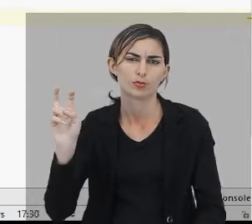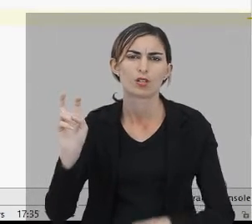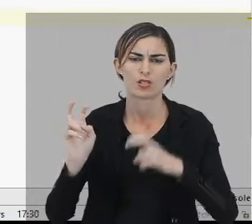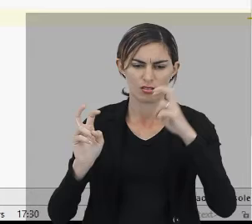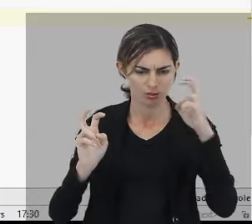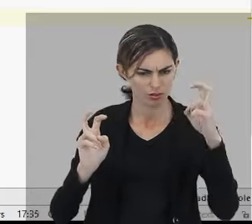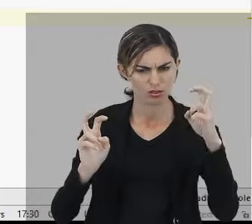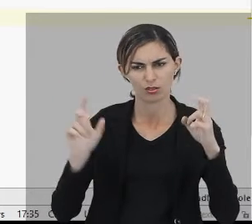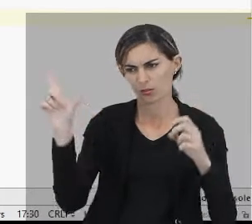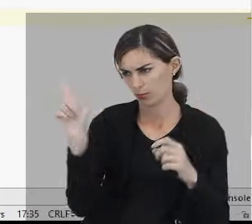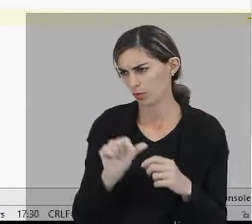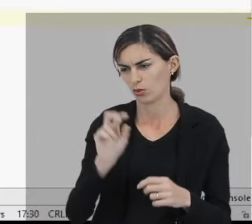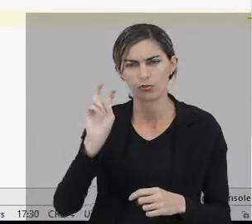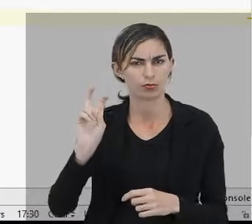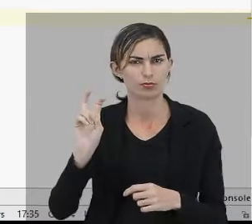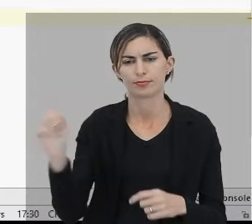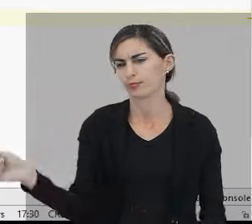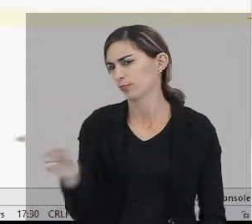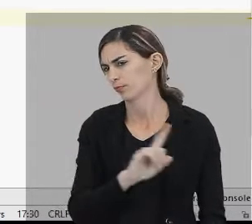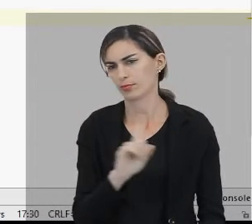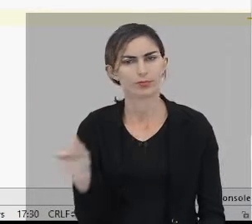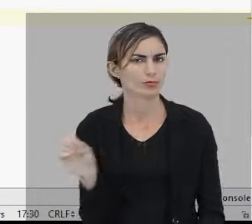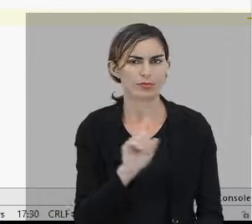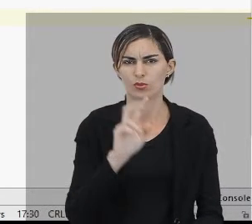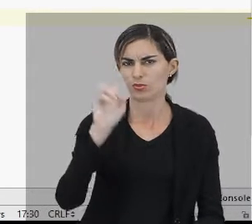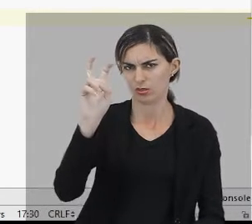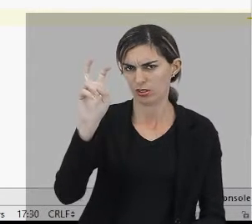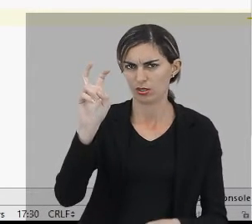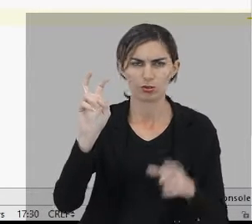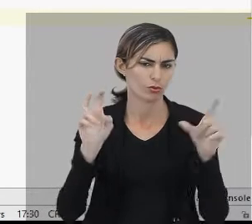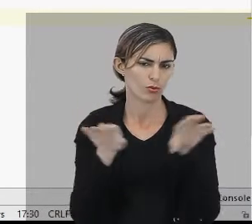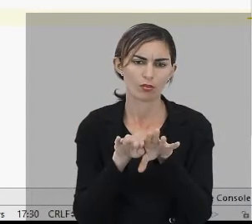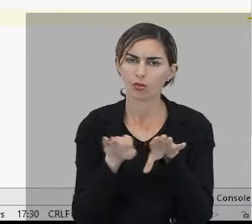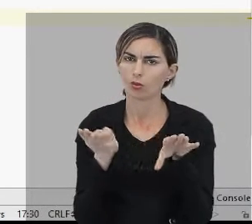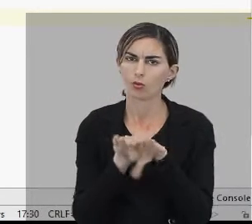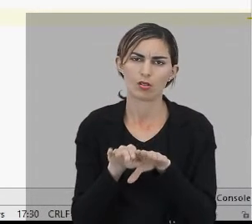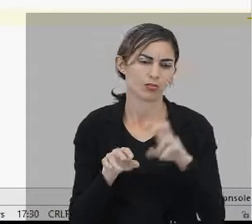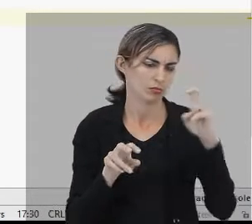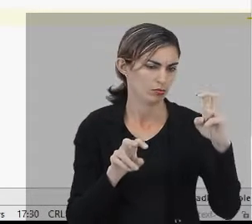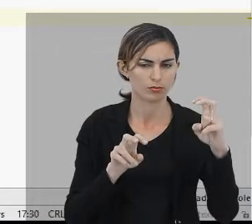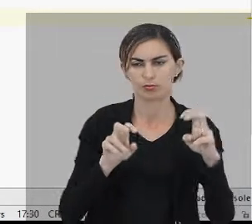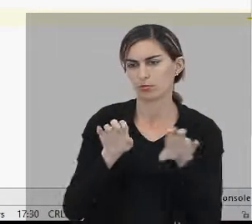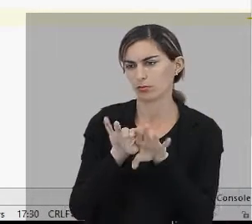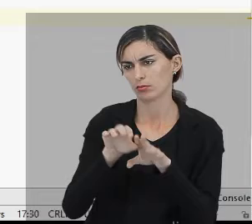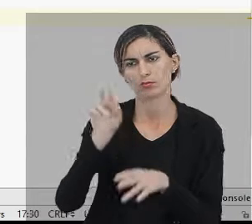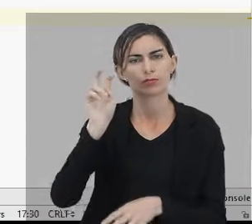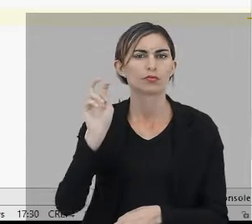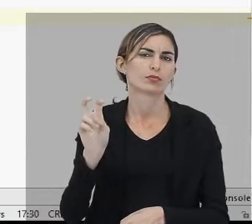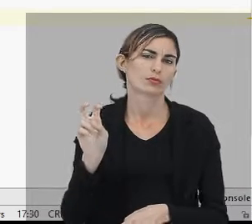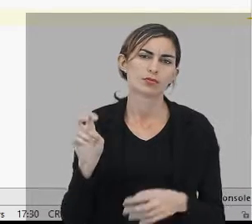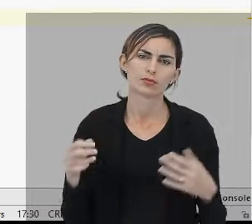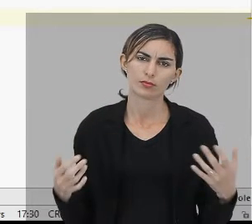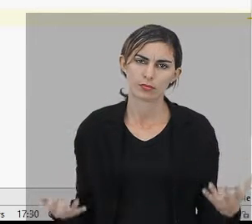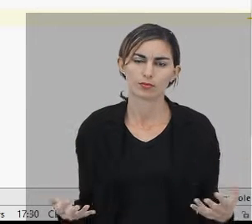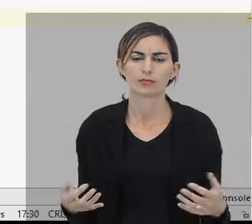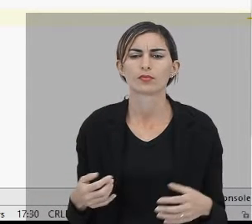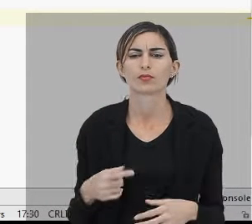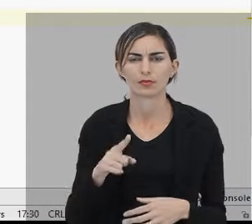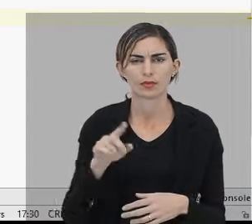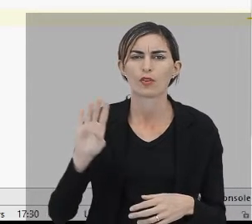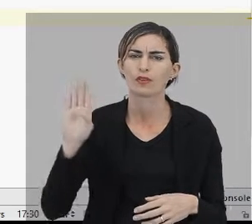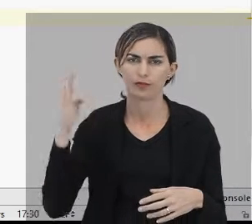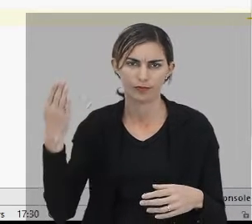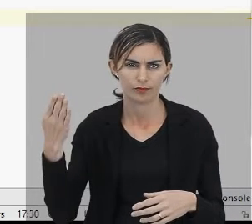do que 5? Não. 5 não é menor, ele é igual a 5. Então, essa condição